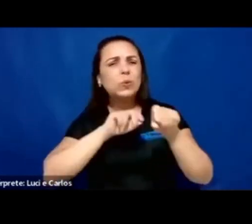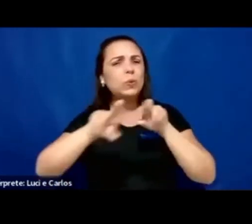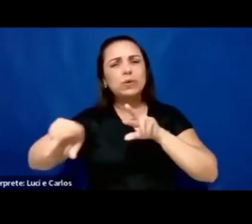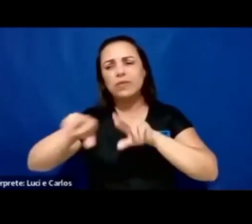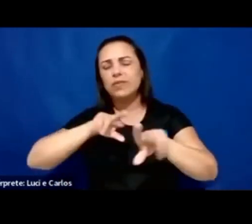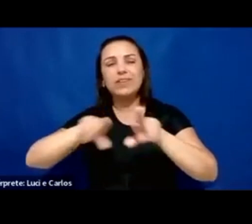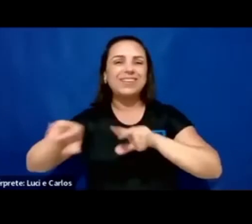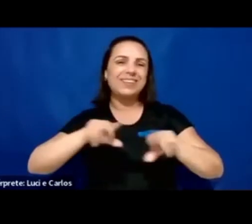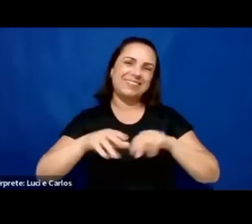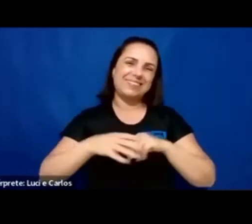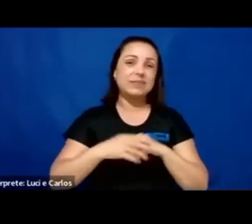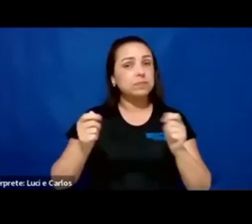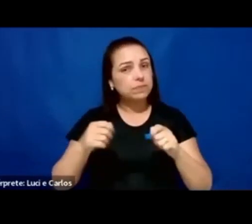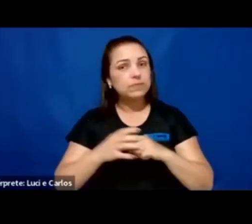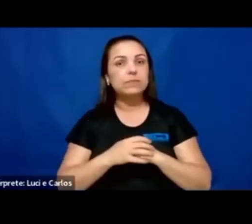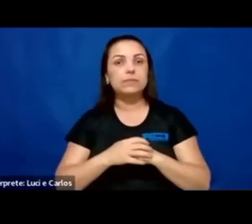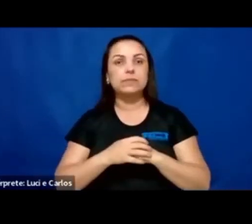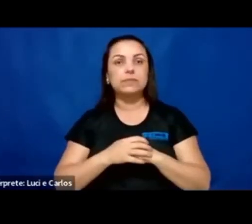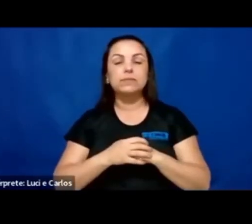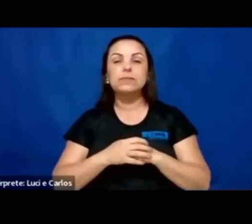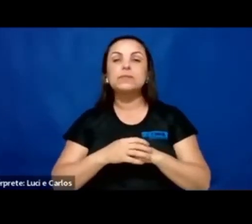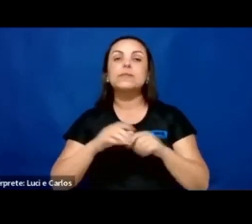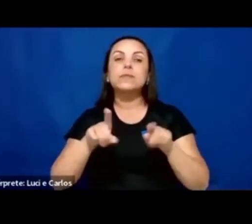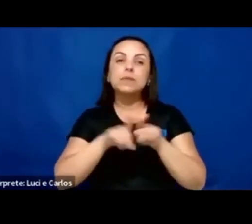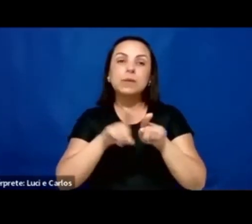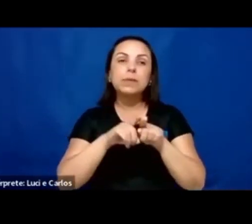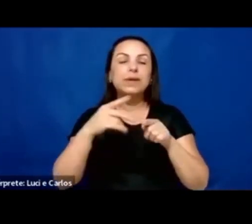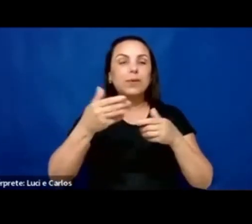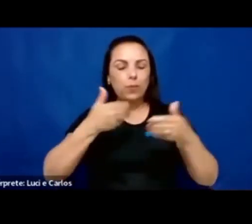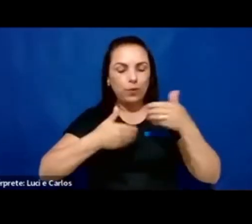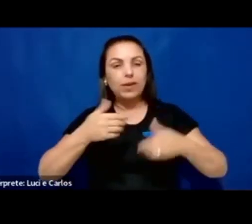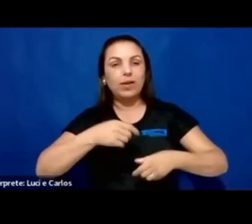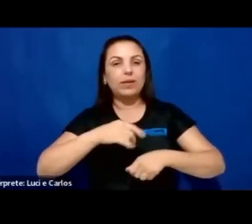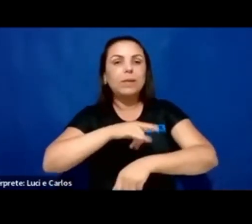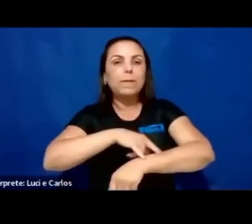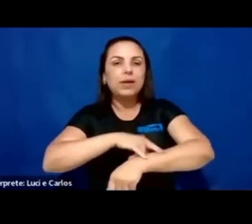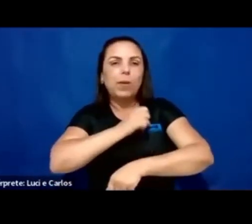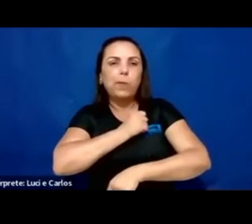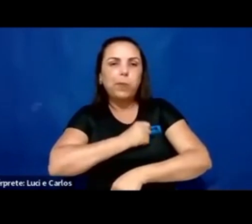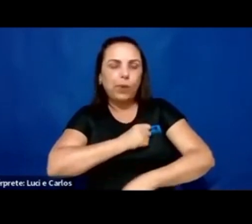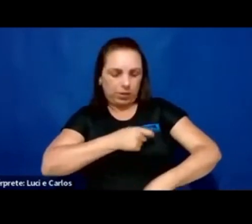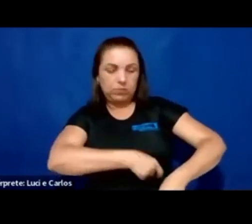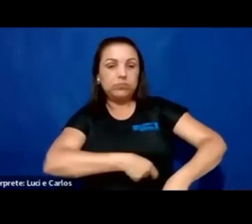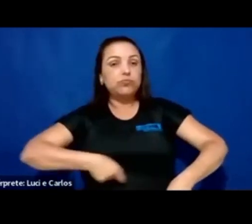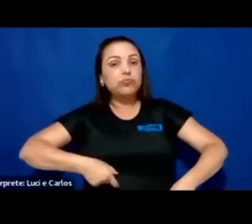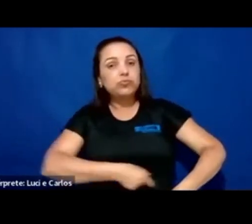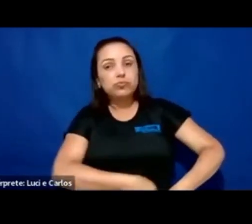importante. Você cuidar do bom funcionamento do seu intestino, diminuir a quantidade de